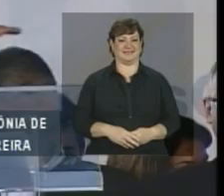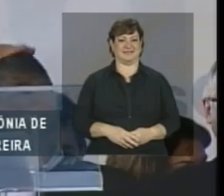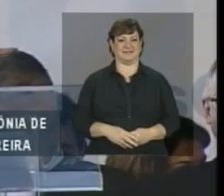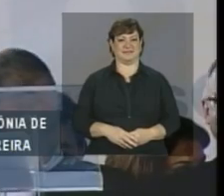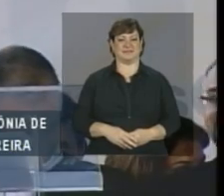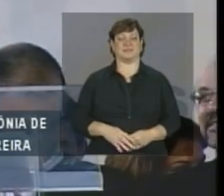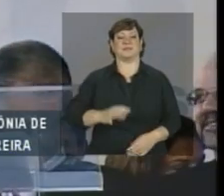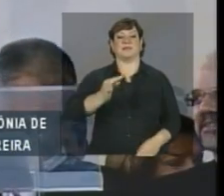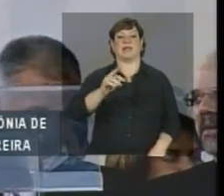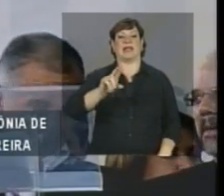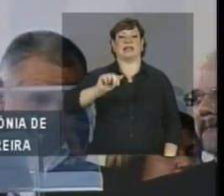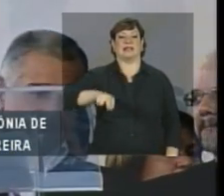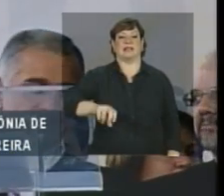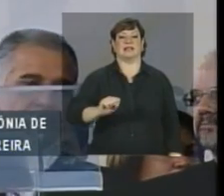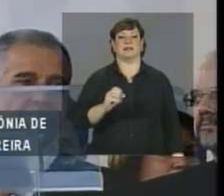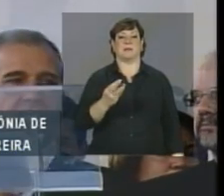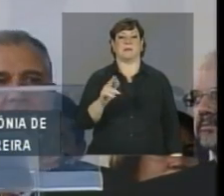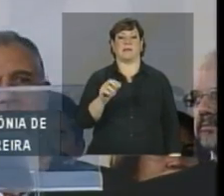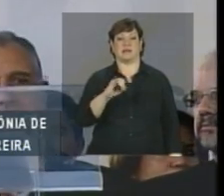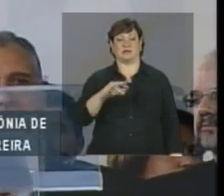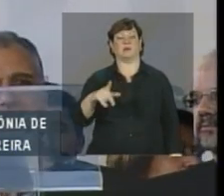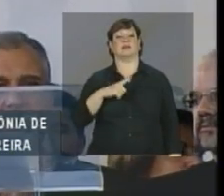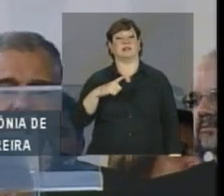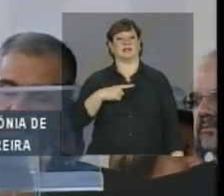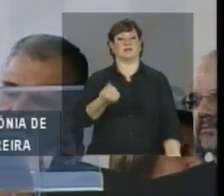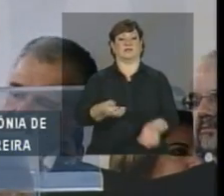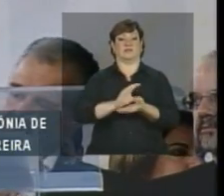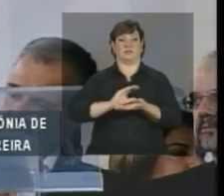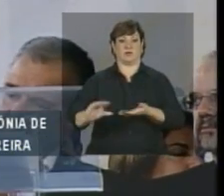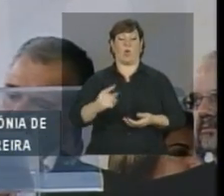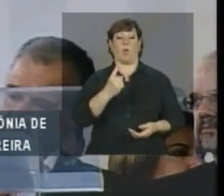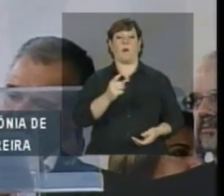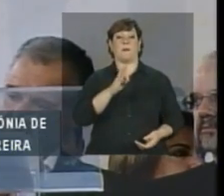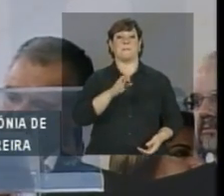Na Transbrasil, estão sendo investidos